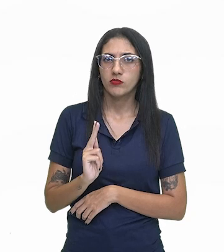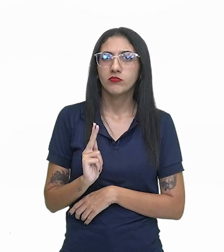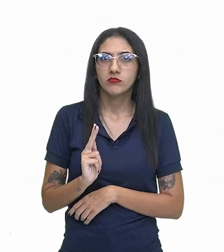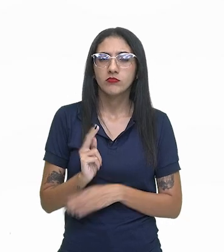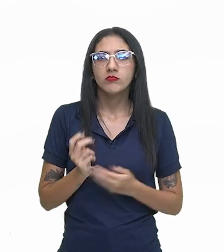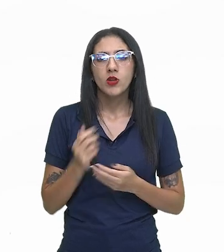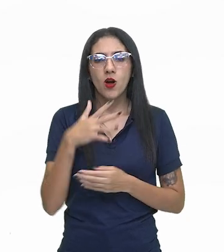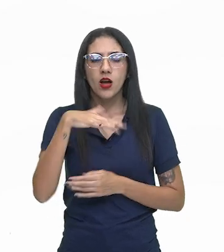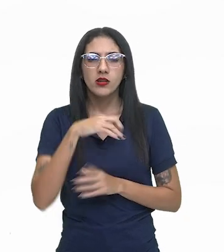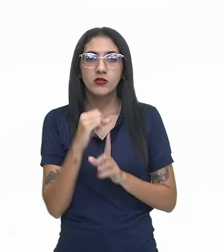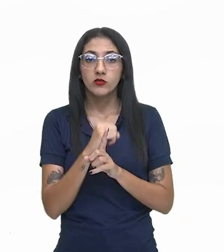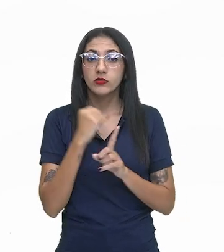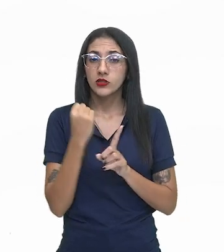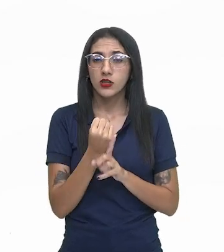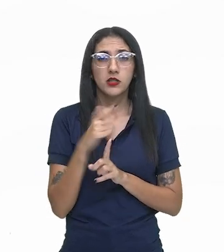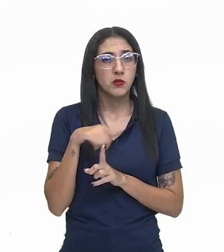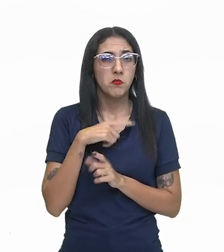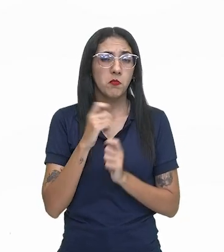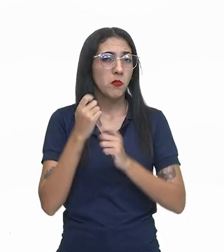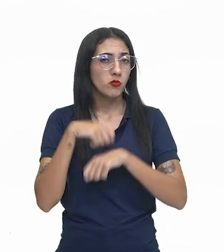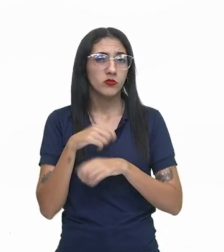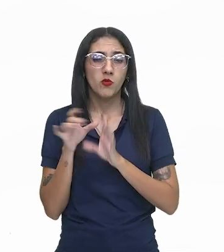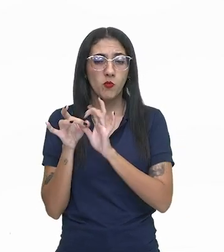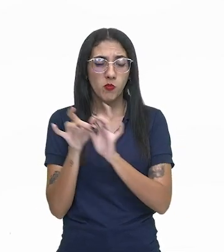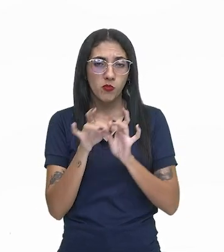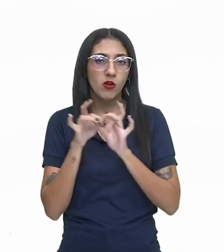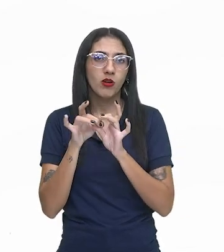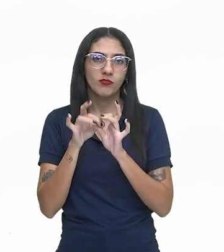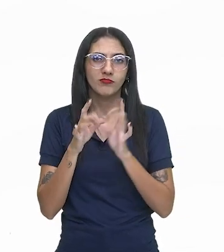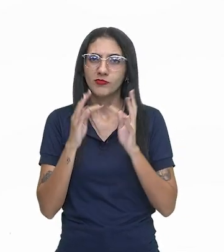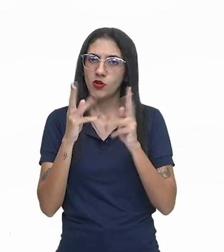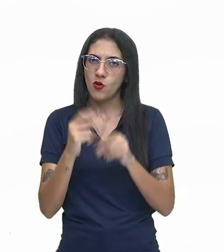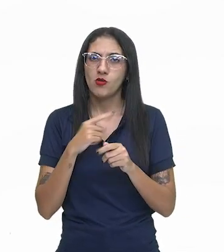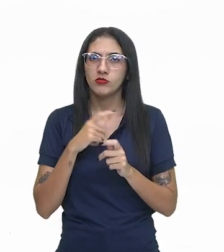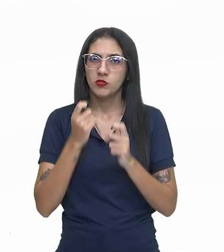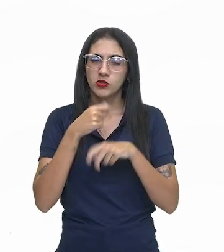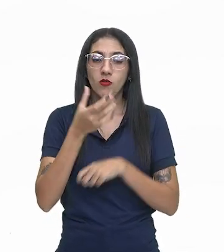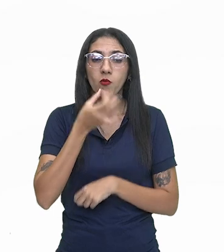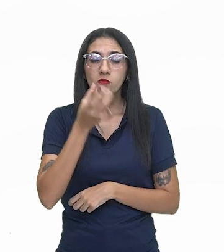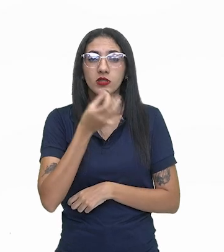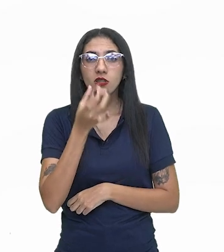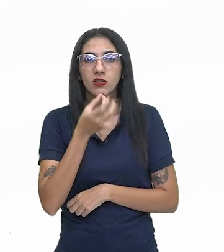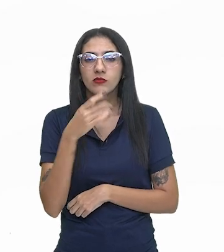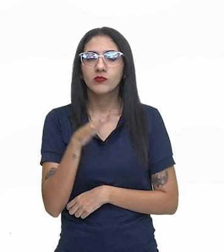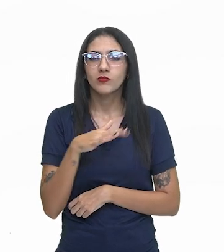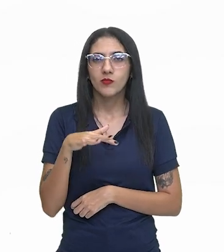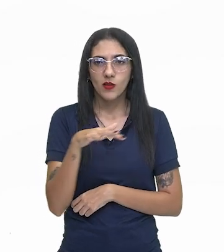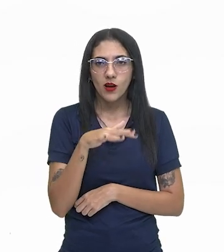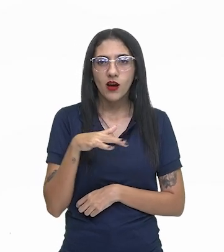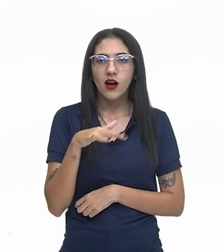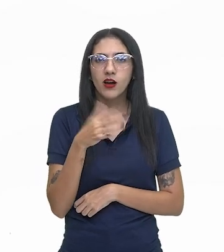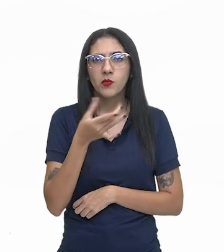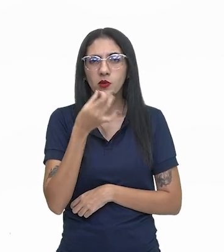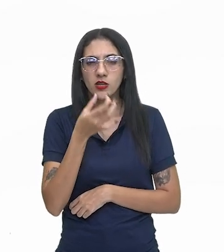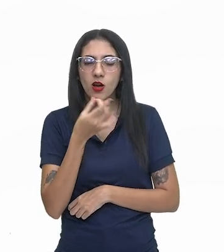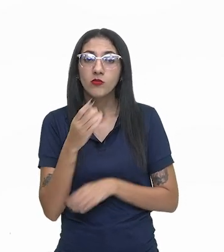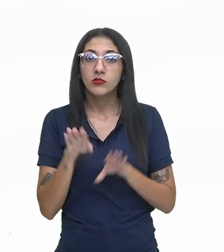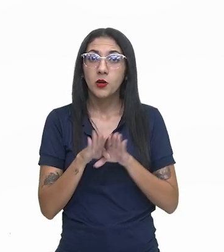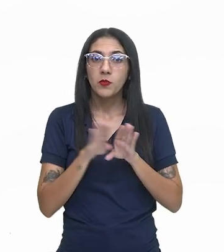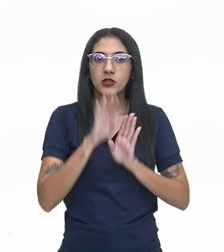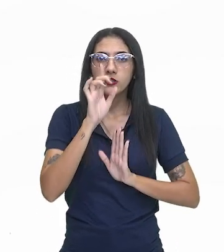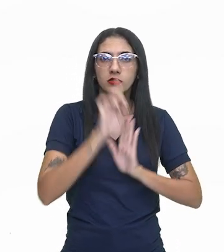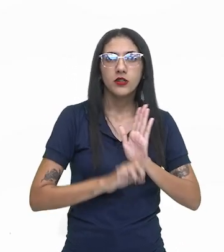a sociedade ela é de todos. Então, todos têm direito de participar, né, dessa sociedade, tendo direito